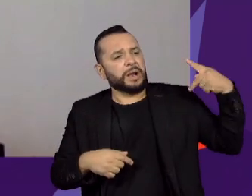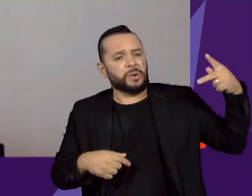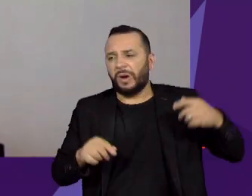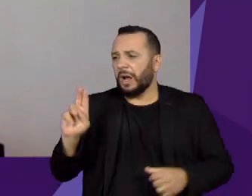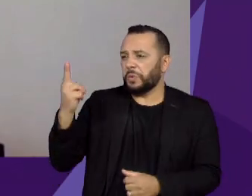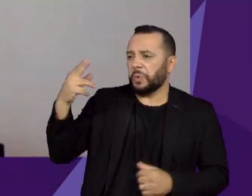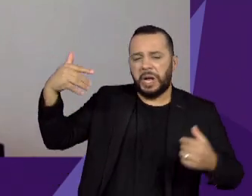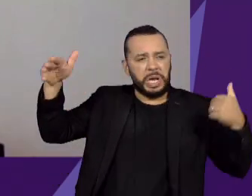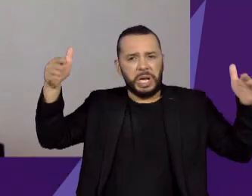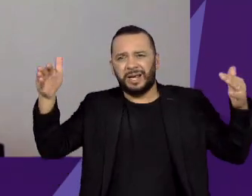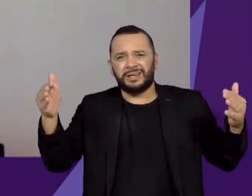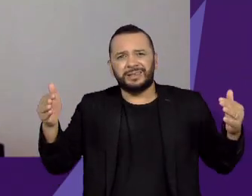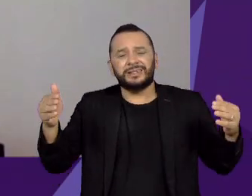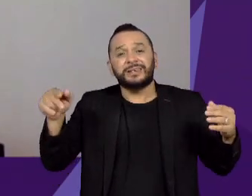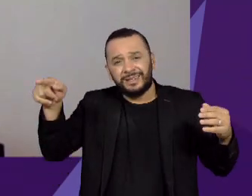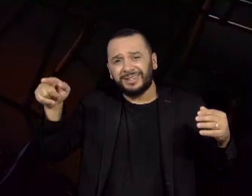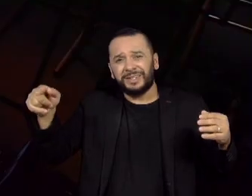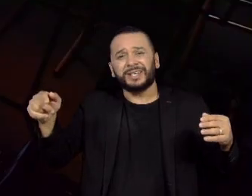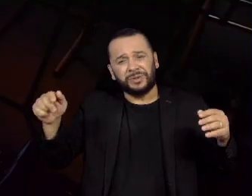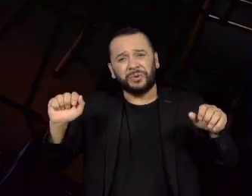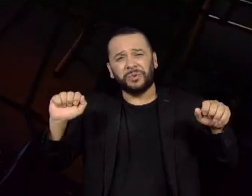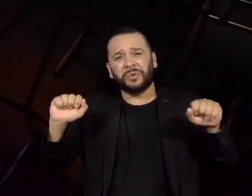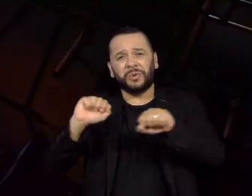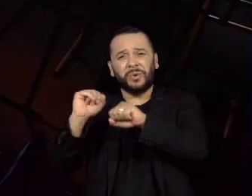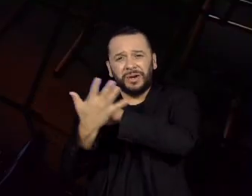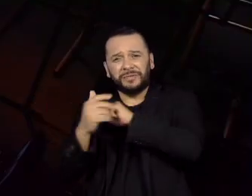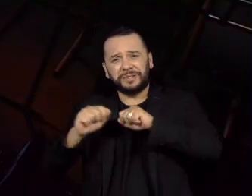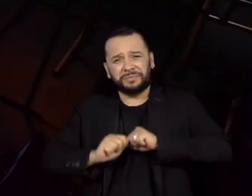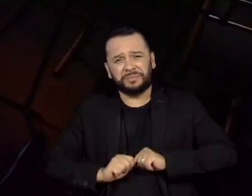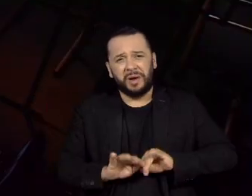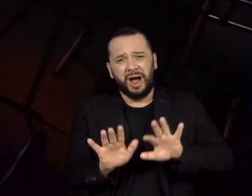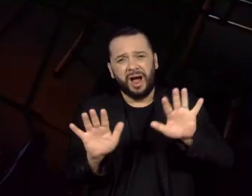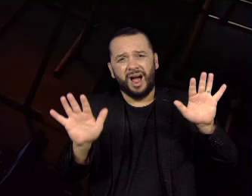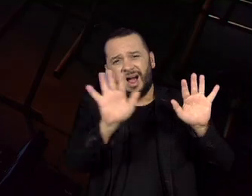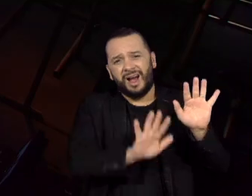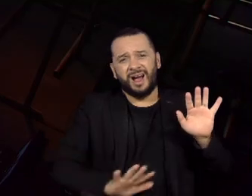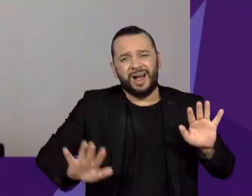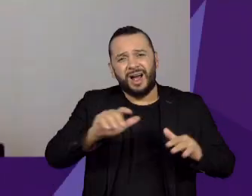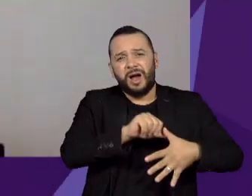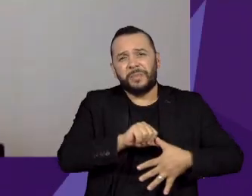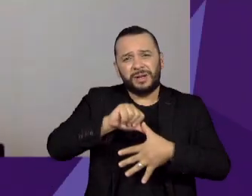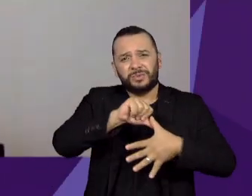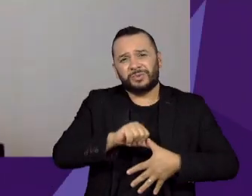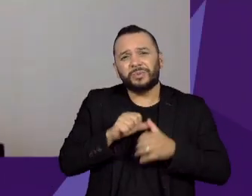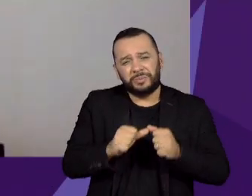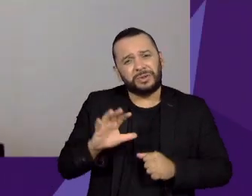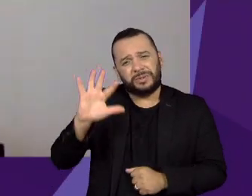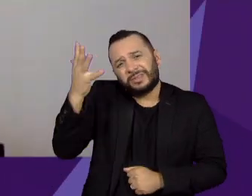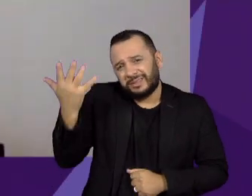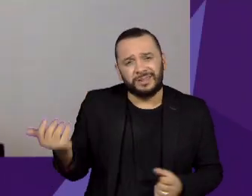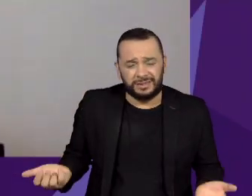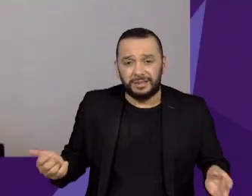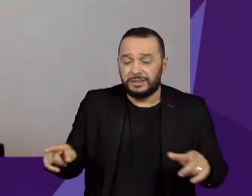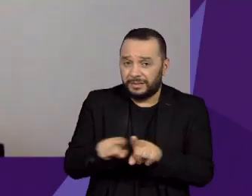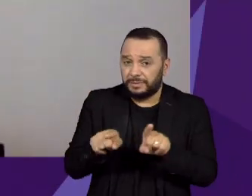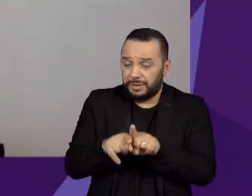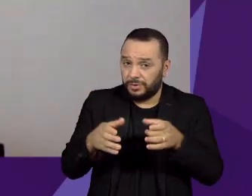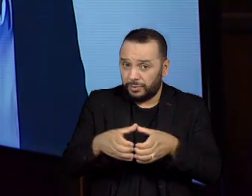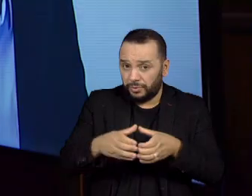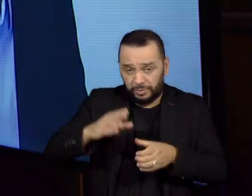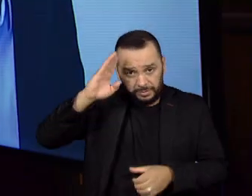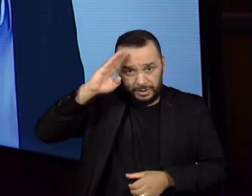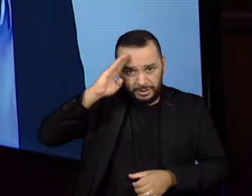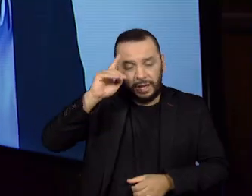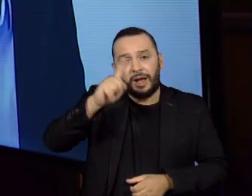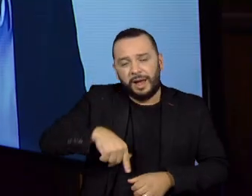solucionarem também, porque a nossa fronteira é enorme. Agora, uma coisa eu tenho que deixar registrada. O pessoal do núcleo militar do governo, muito